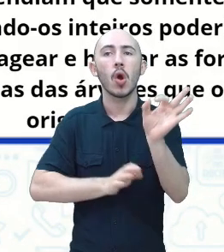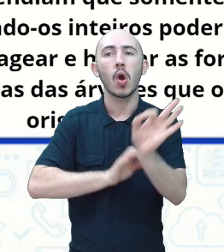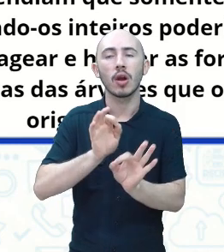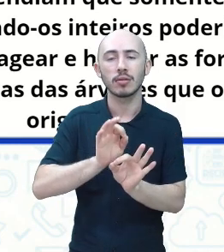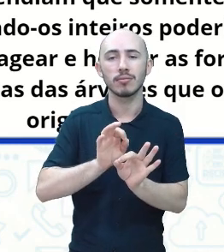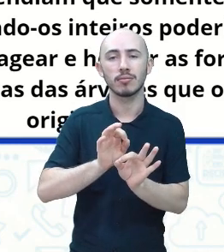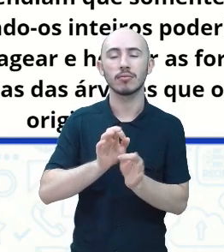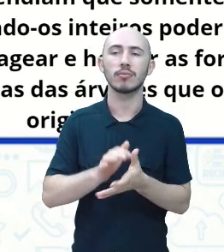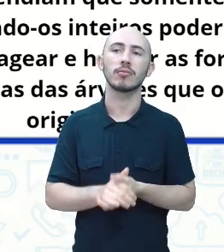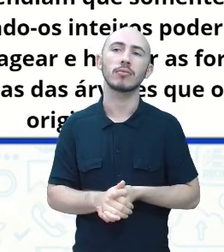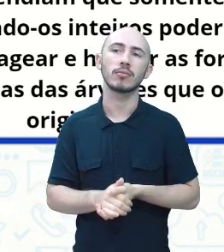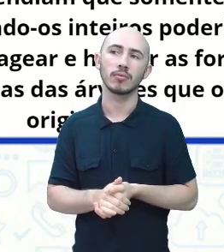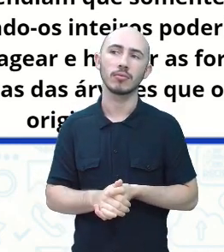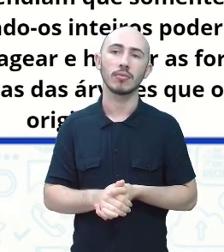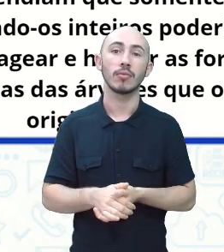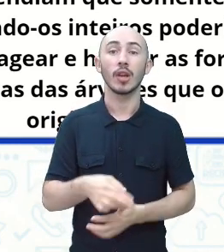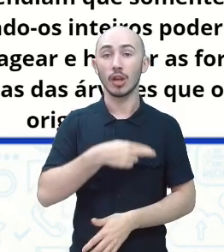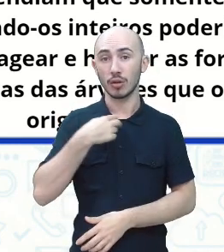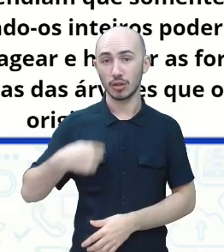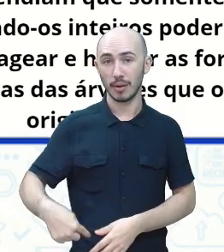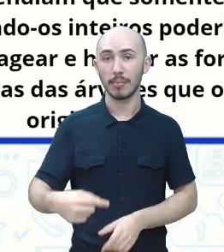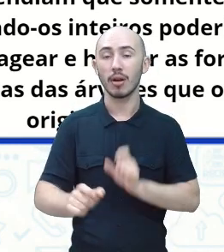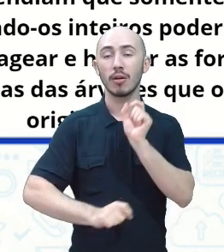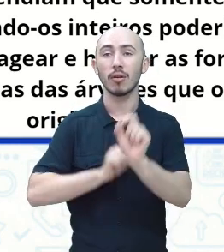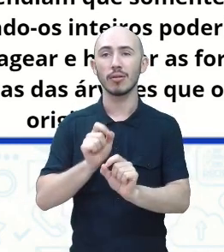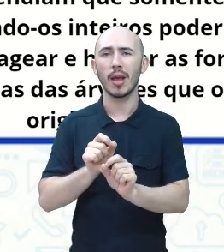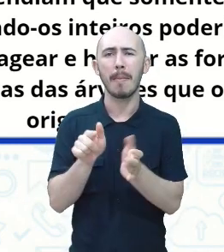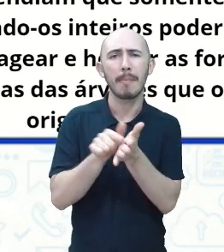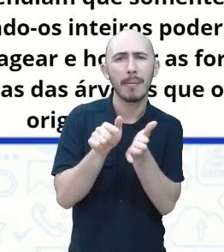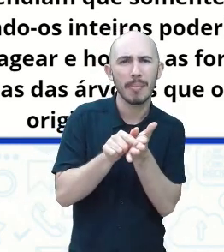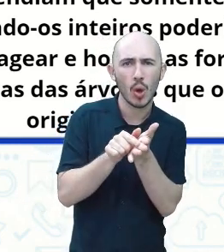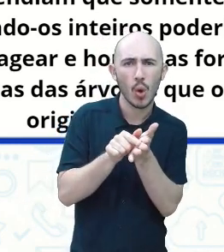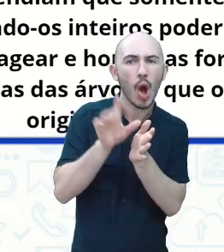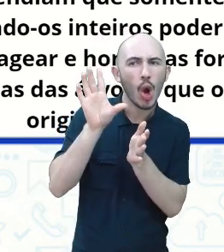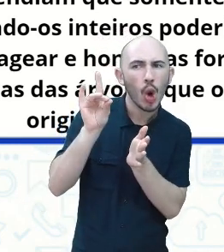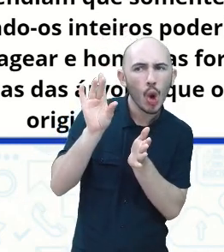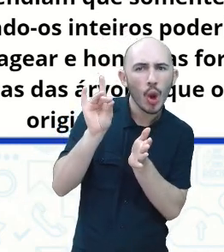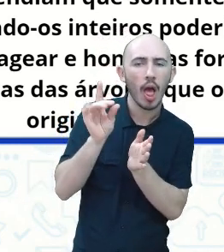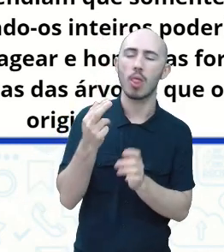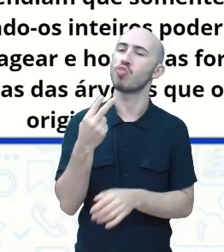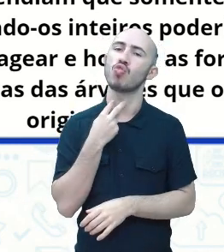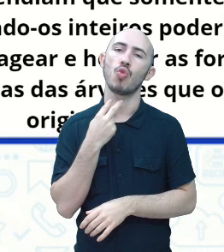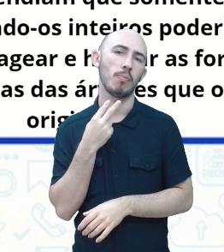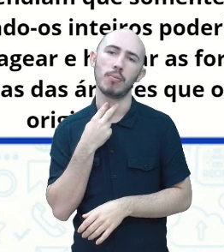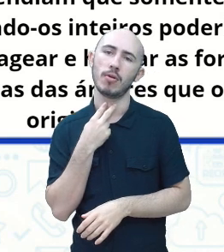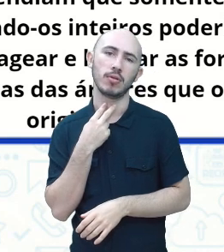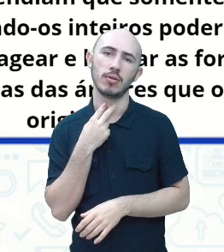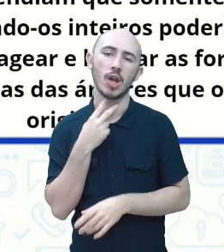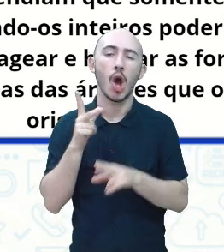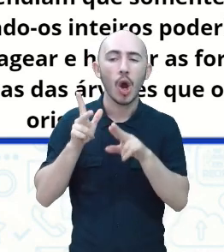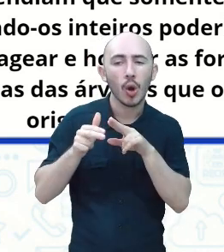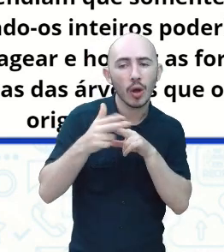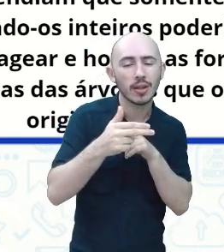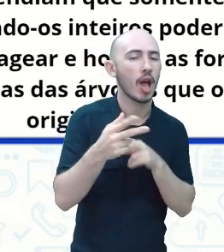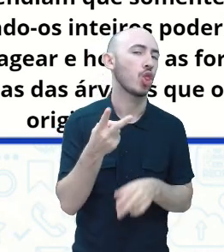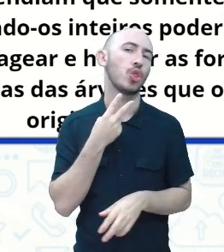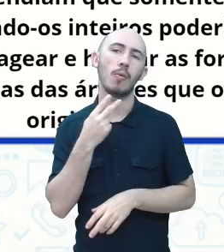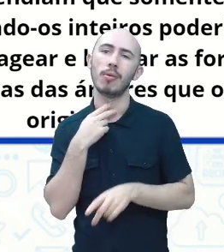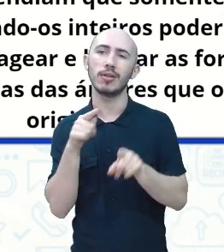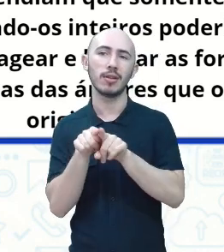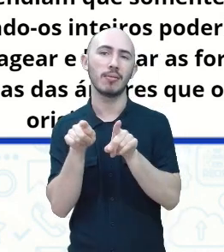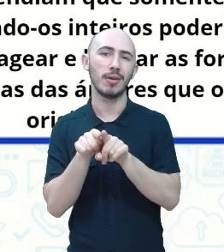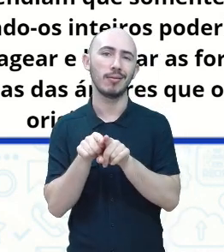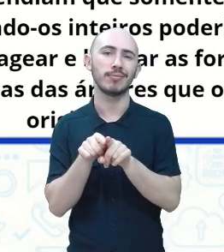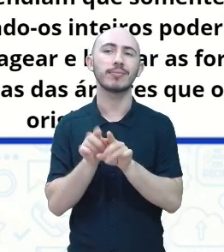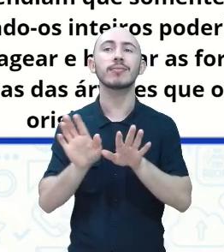Japão, esses papéis eles não podiam ser colados ou recortados, porque isso era considerado ofensivo. Porque